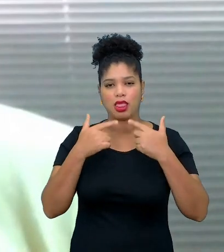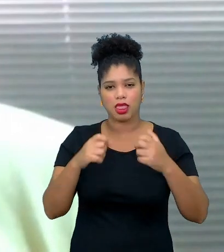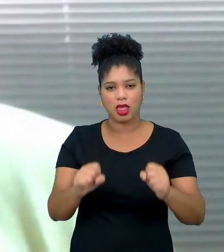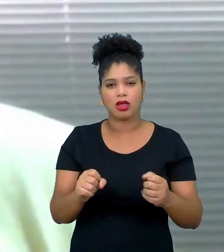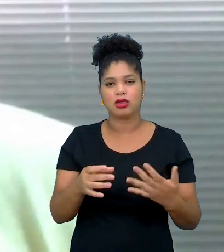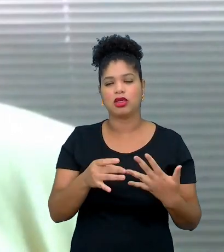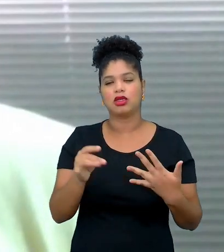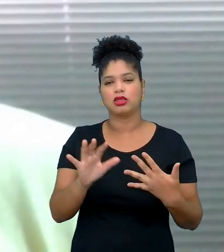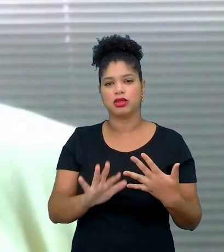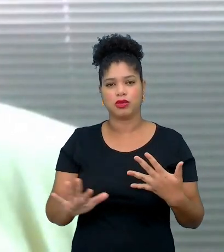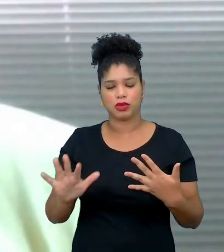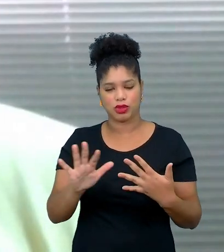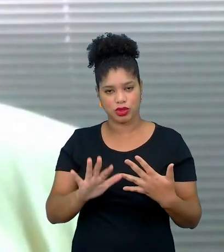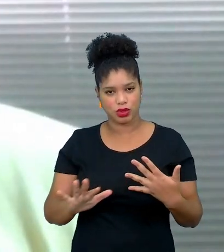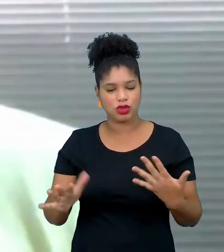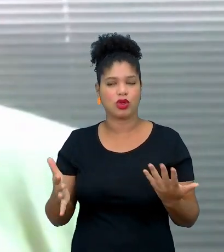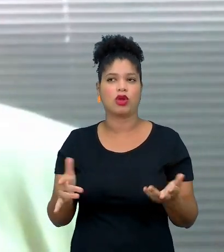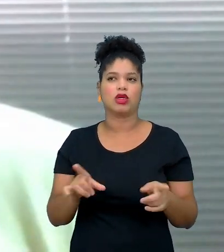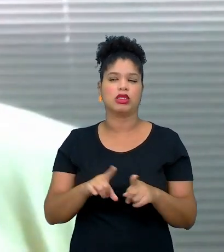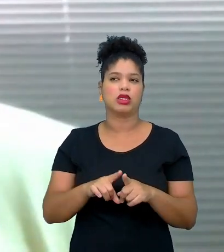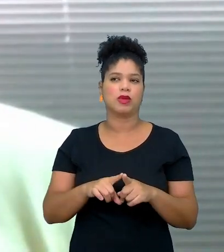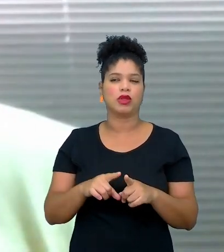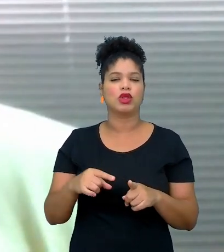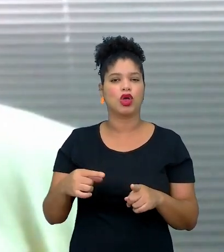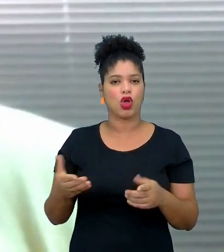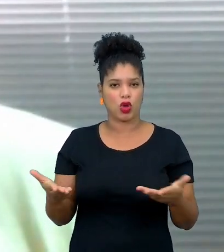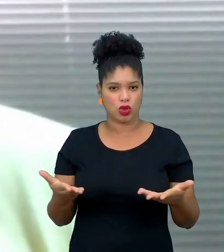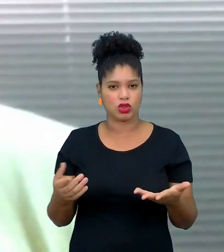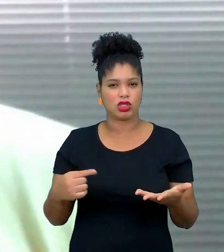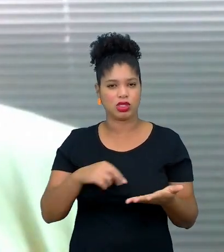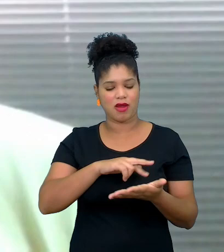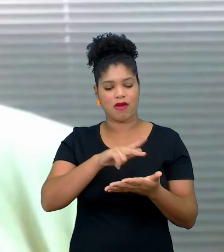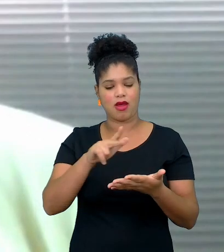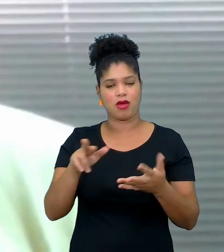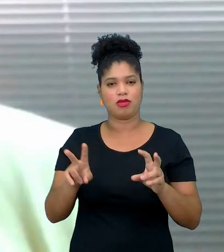de semiótica, que nós tratamos hoje aqui,